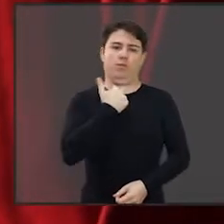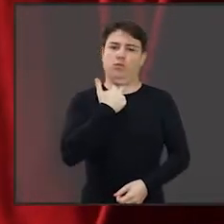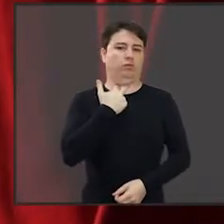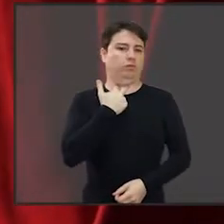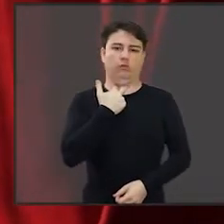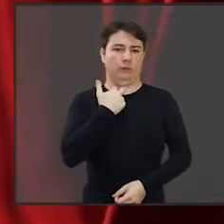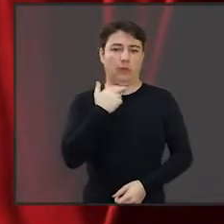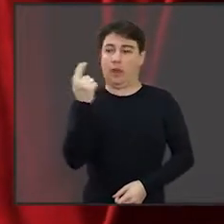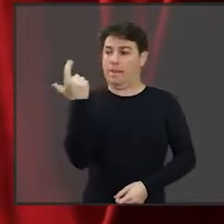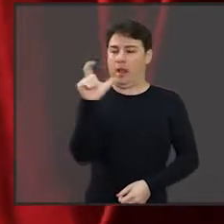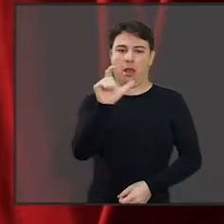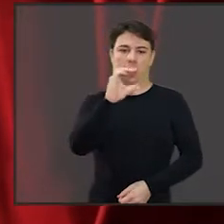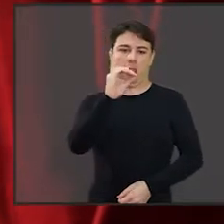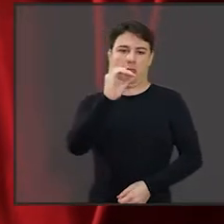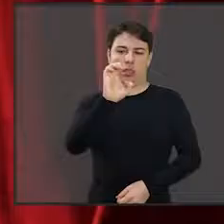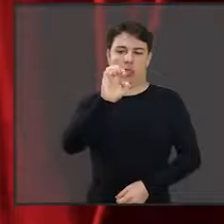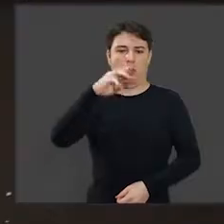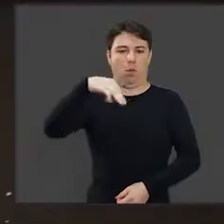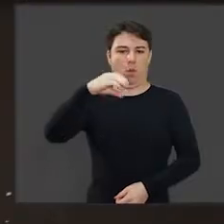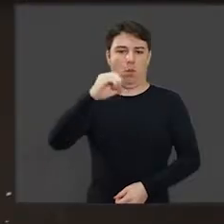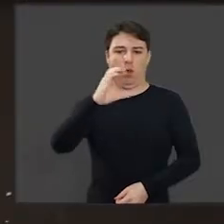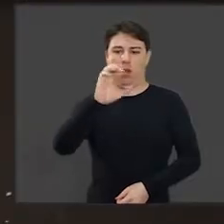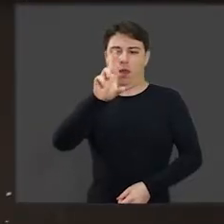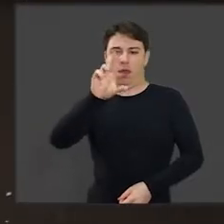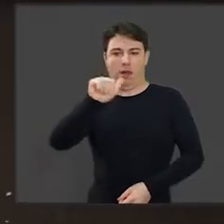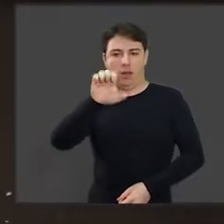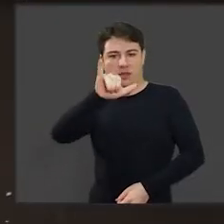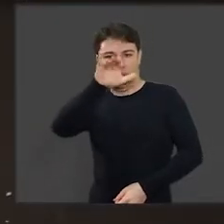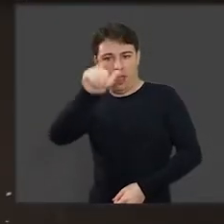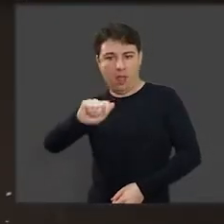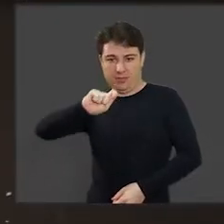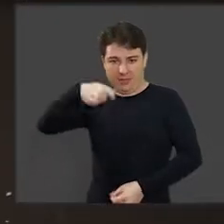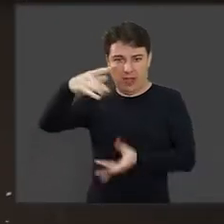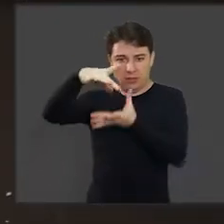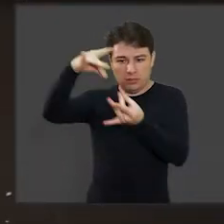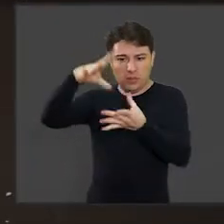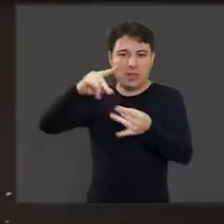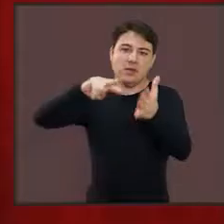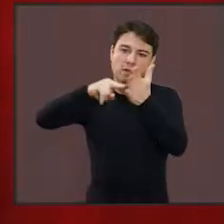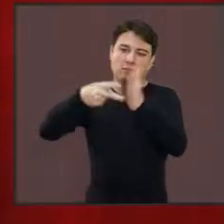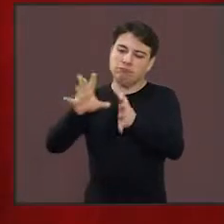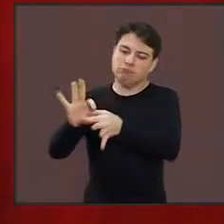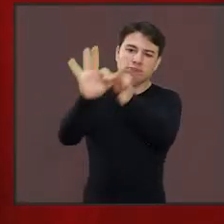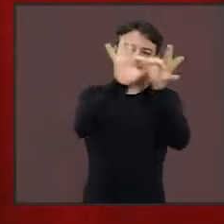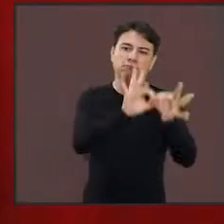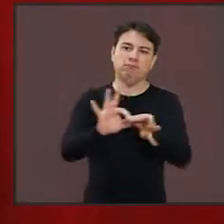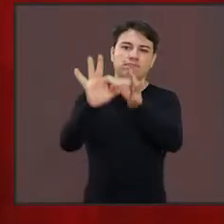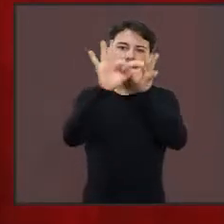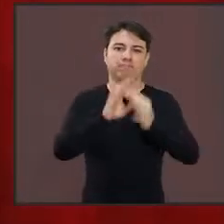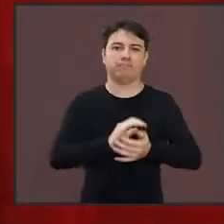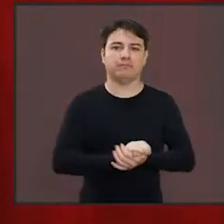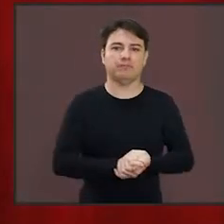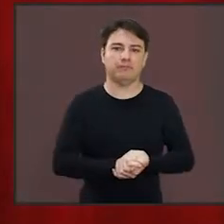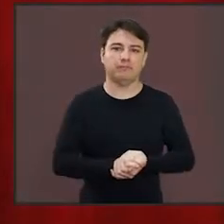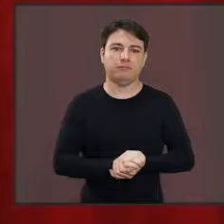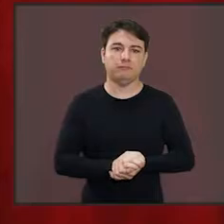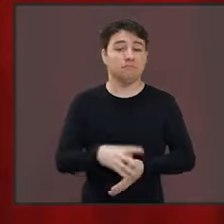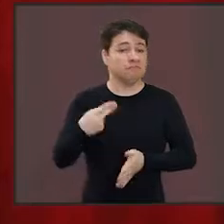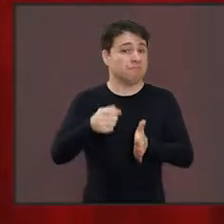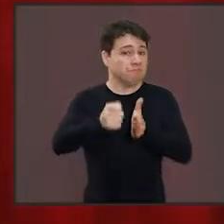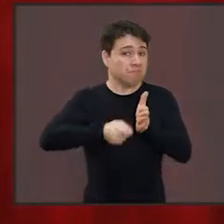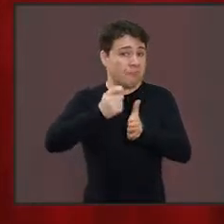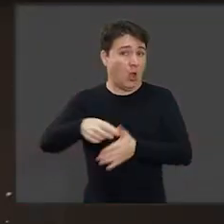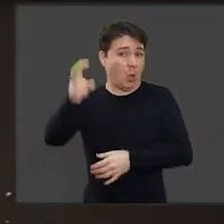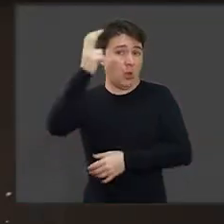ideia autoritária que manda em tudo, e a soma dessas ideias constrói uma democracia. No geral, Araraquara é uma cidade que tem uma